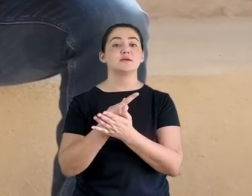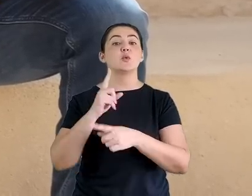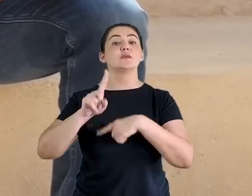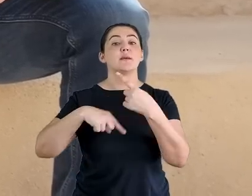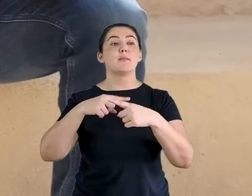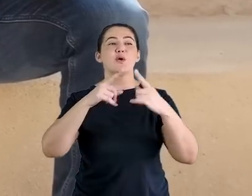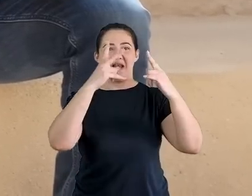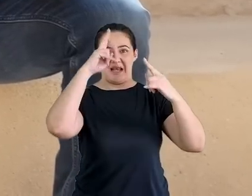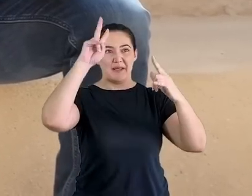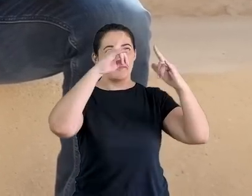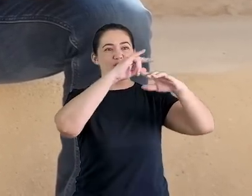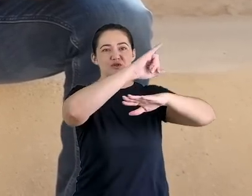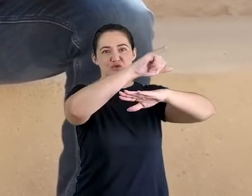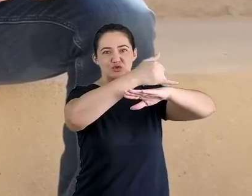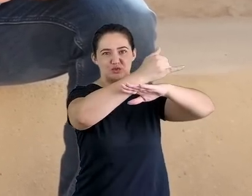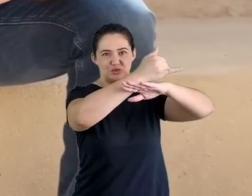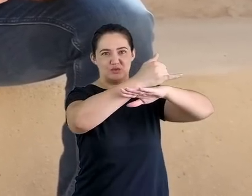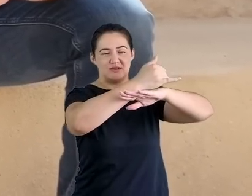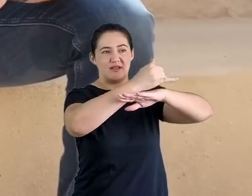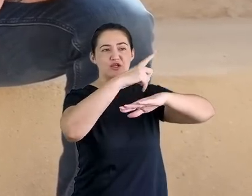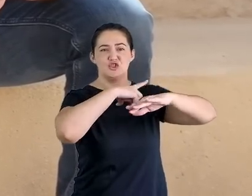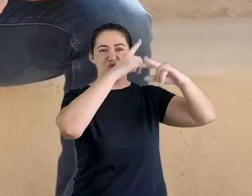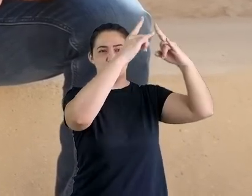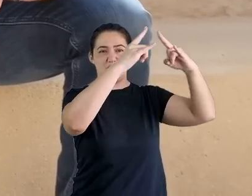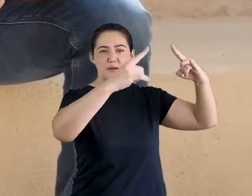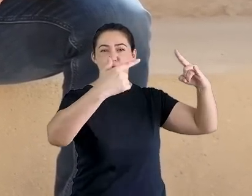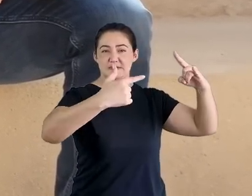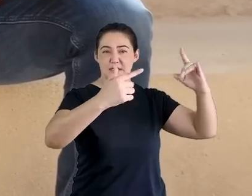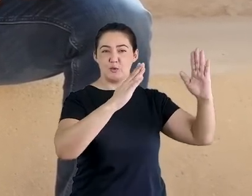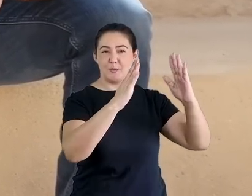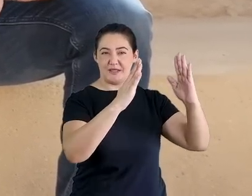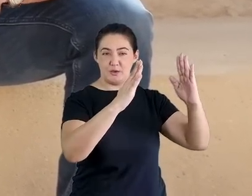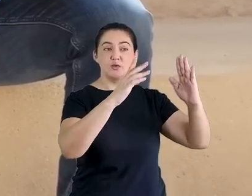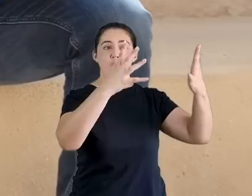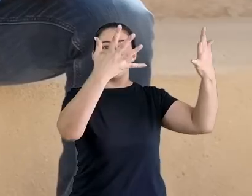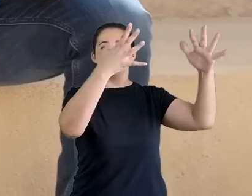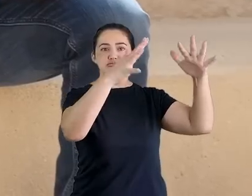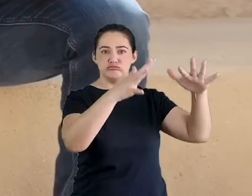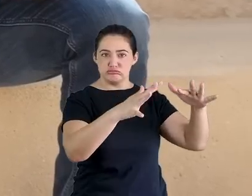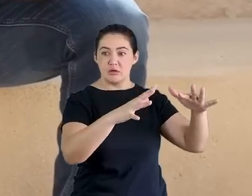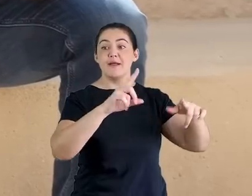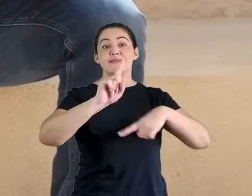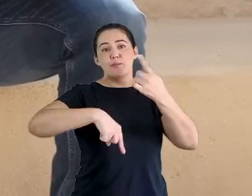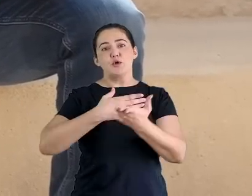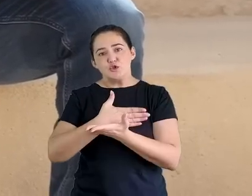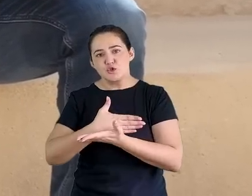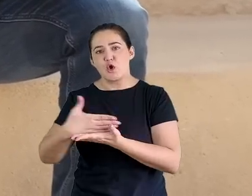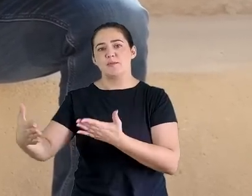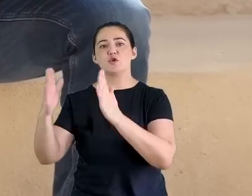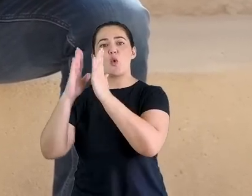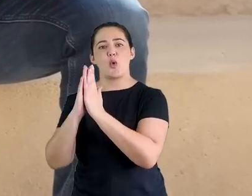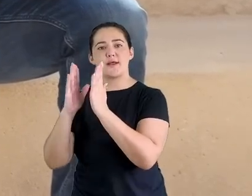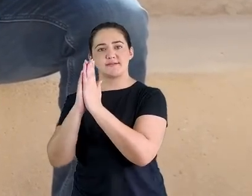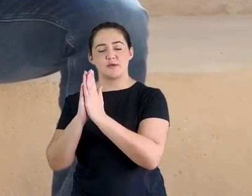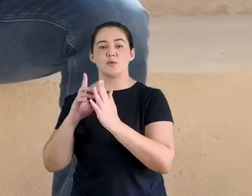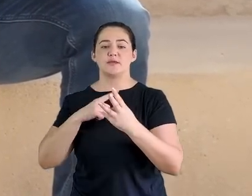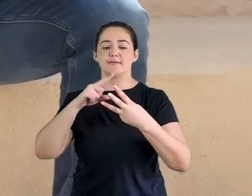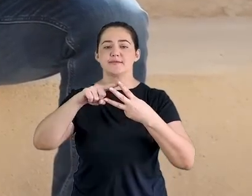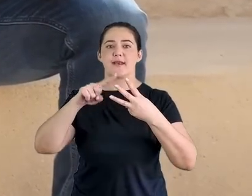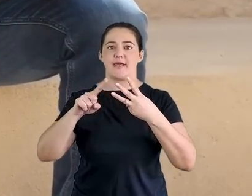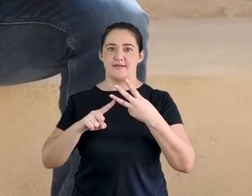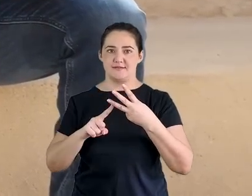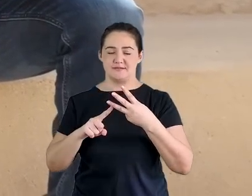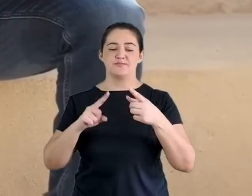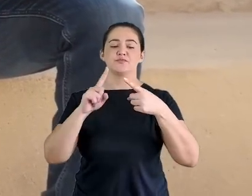Como talvez muitos de vocês saibam, no judaísmo temos 3 orações diárias. Temos a oração da manhã, temos a oração